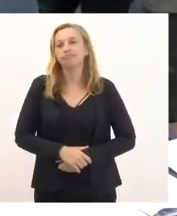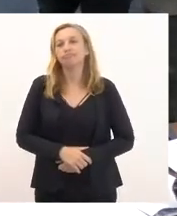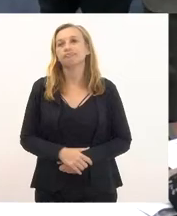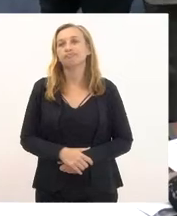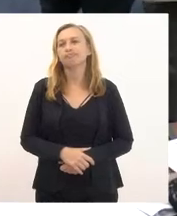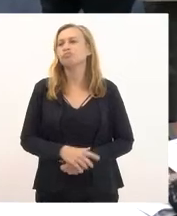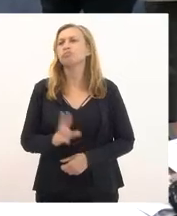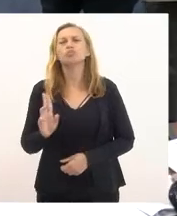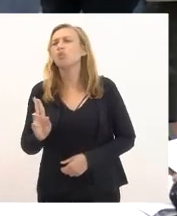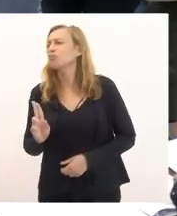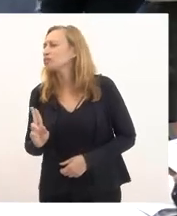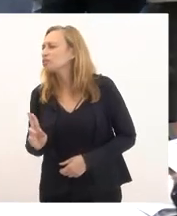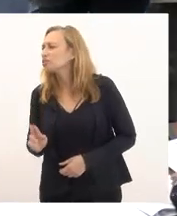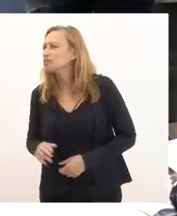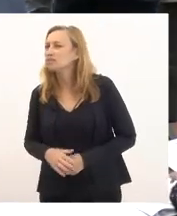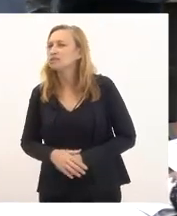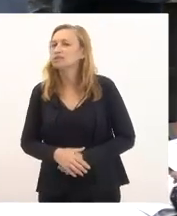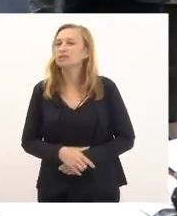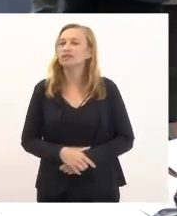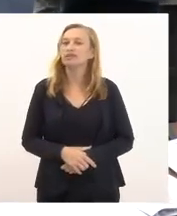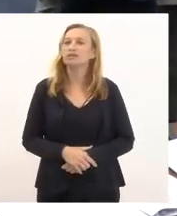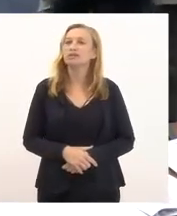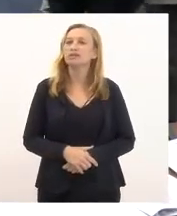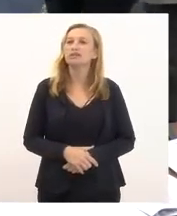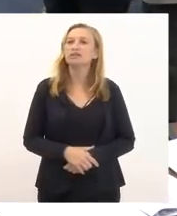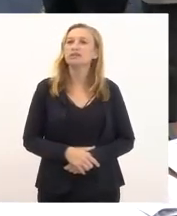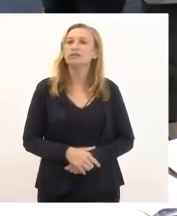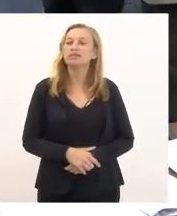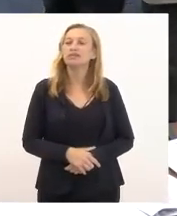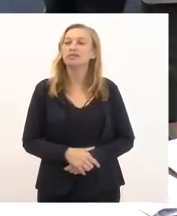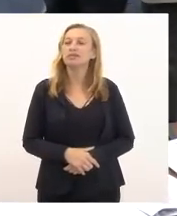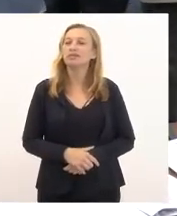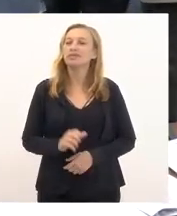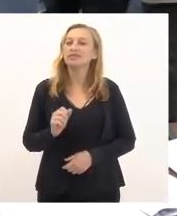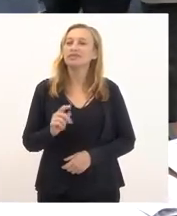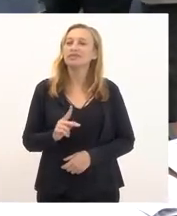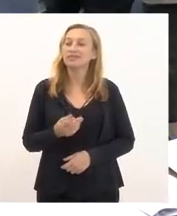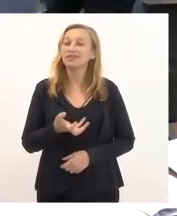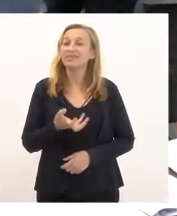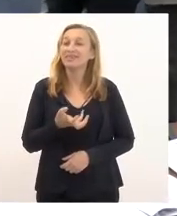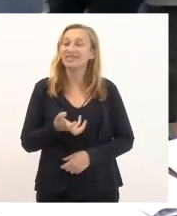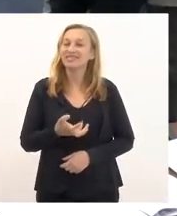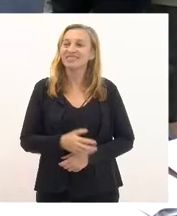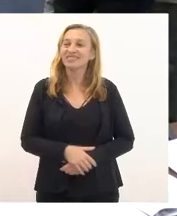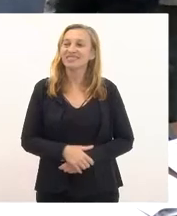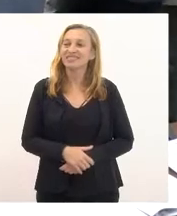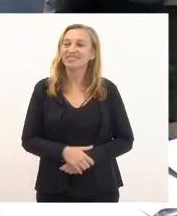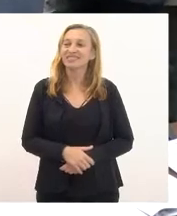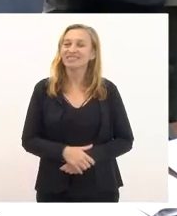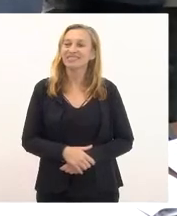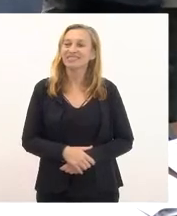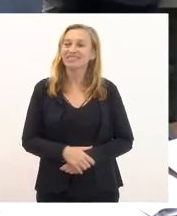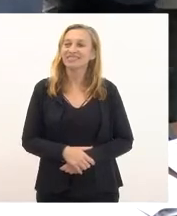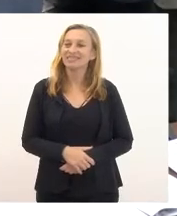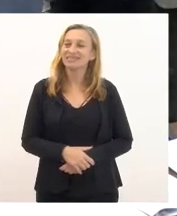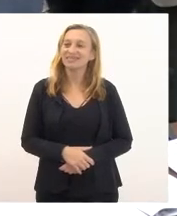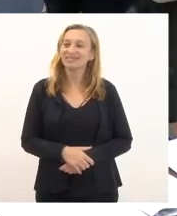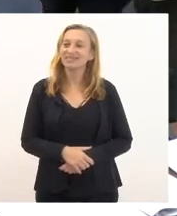Como é que é o nome? Como é que é o nome? Qual é? É do... Ah, tá. Quero. Quero.